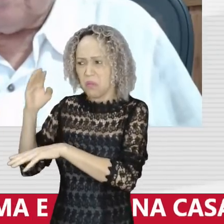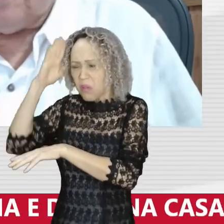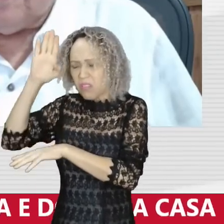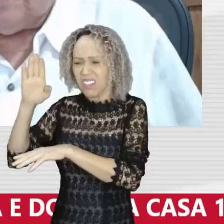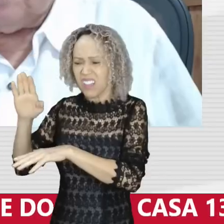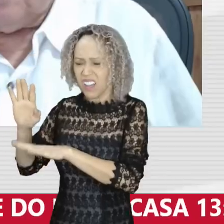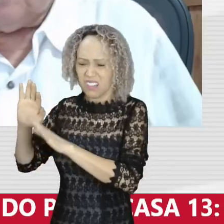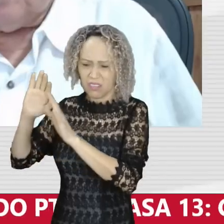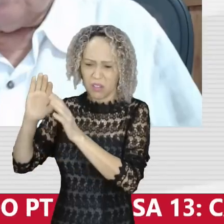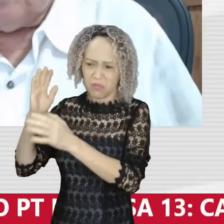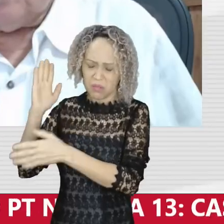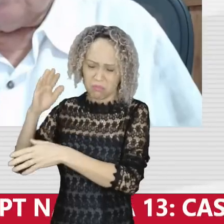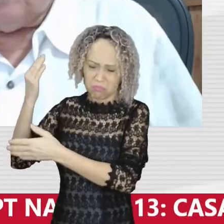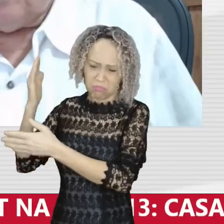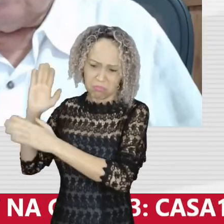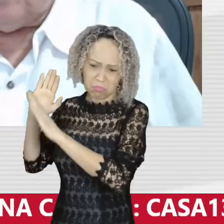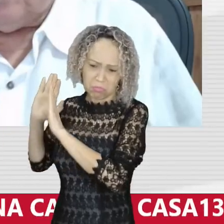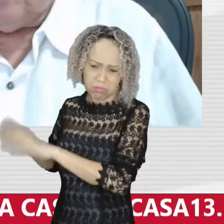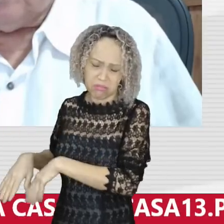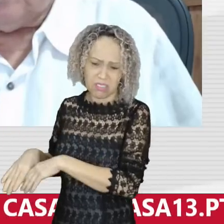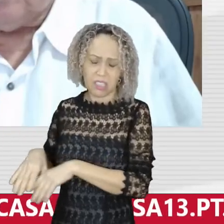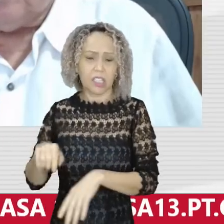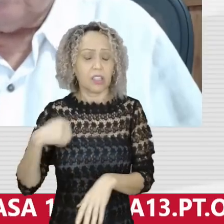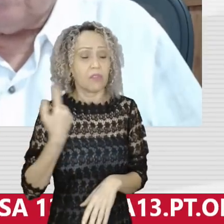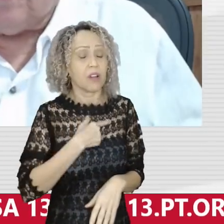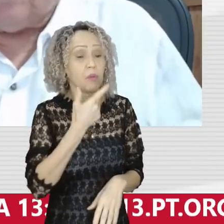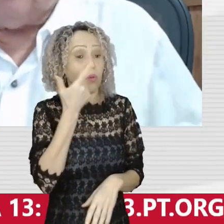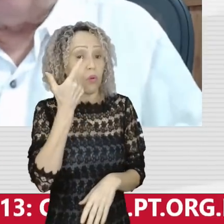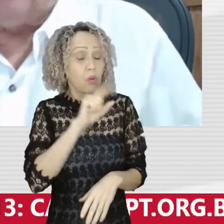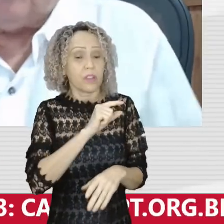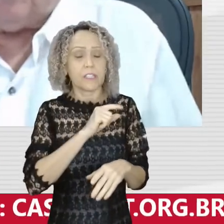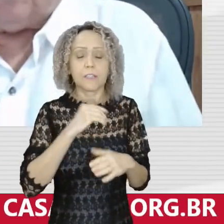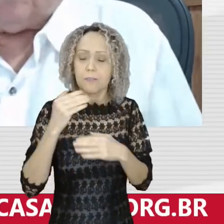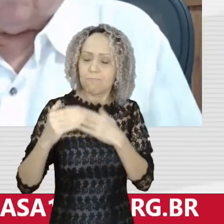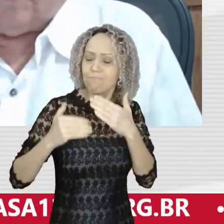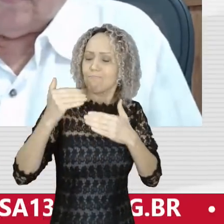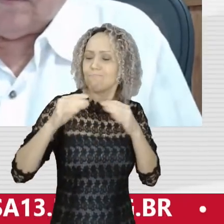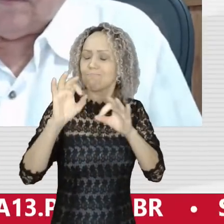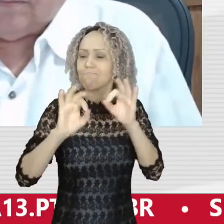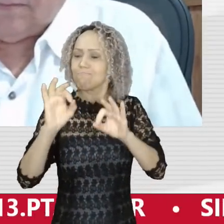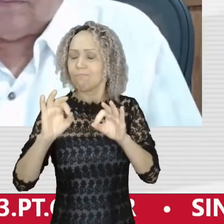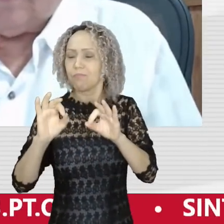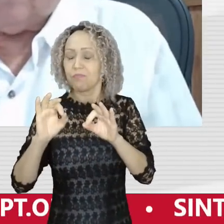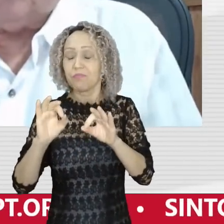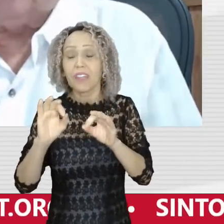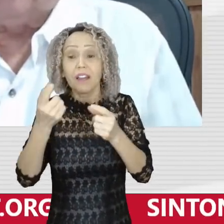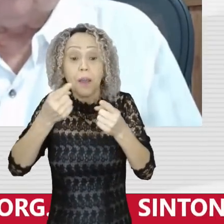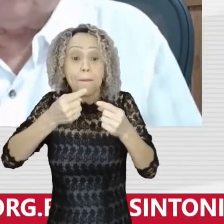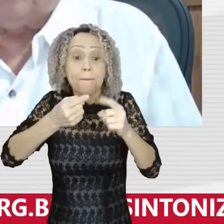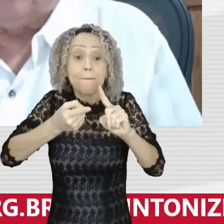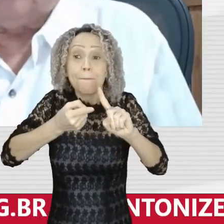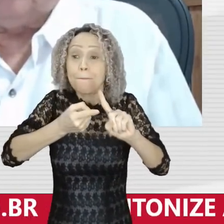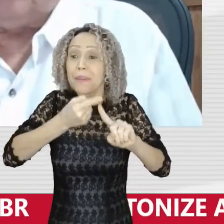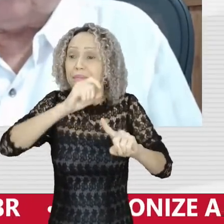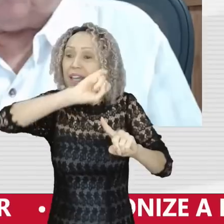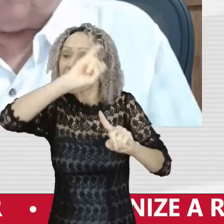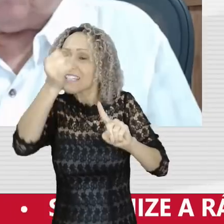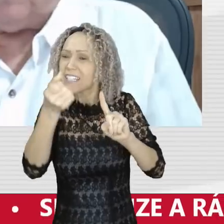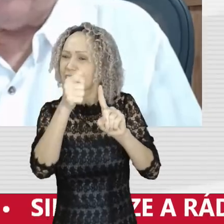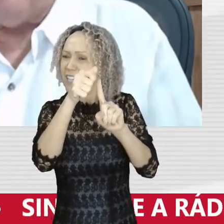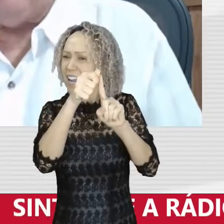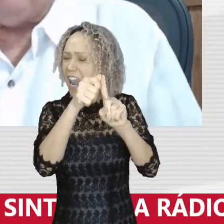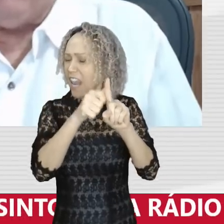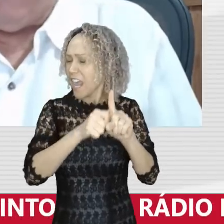Então, dia primeiro, nós precisamos realmente que seja um dia lindo, e será, mesmo que esteja chovendo, porque a